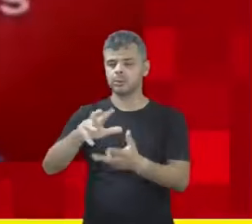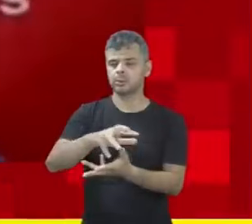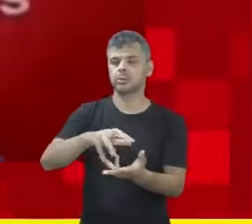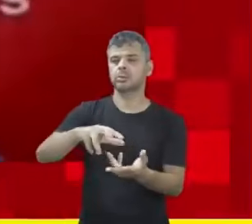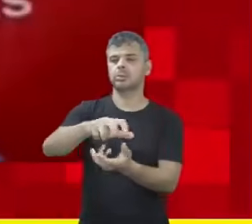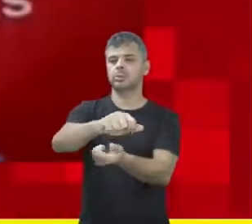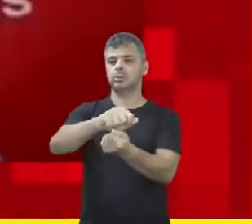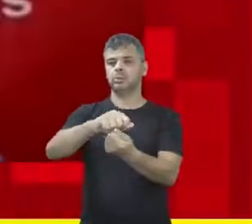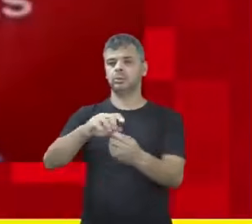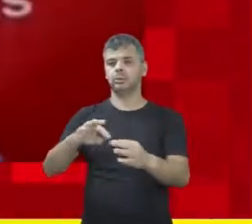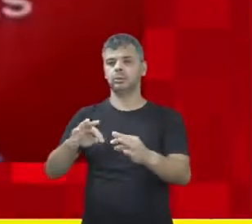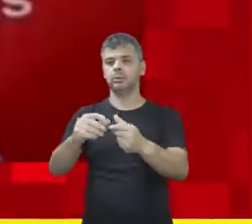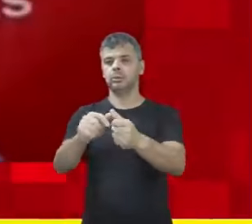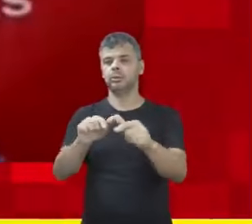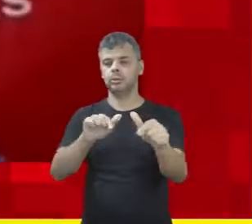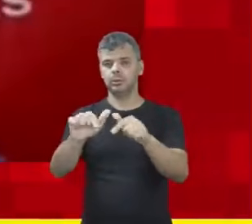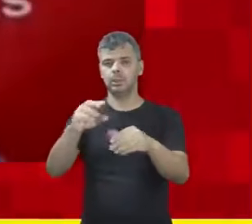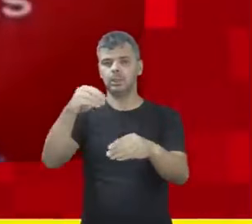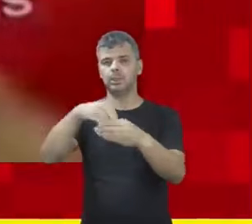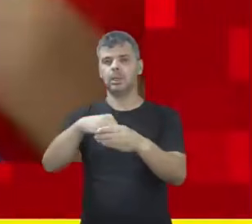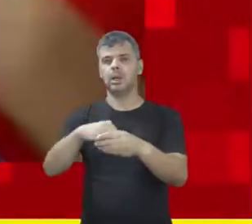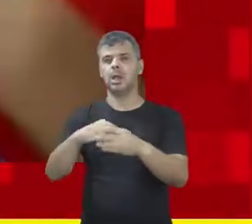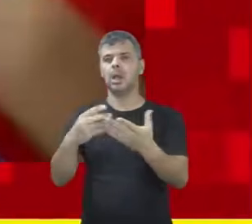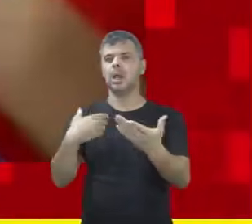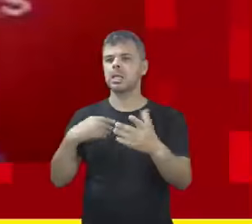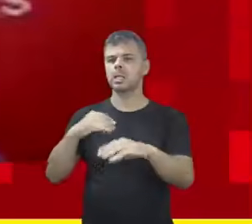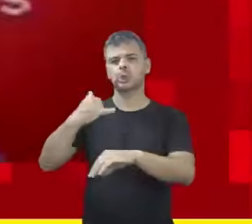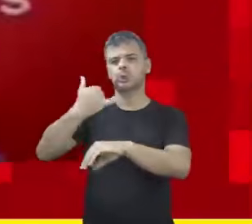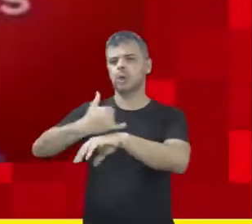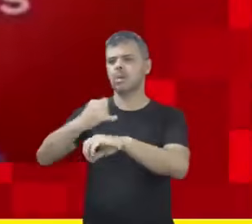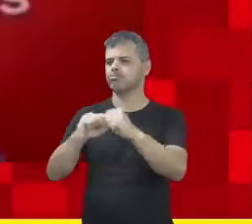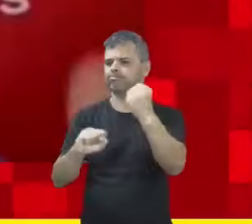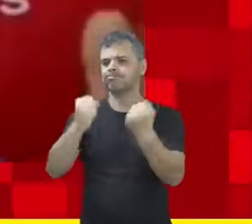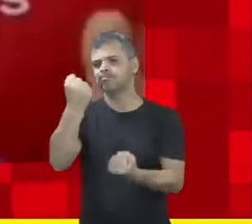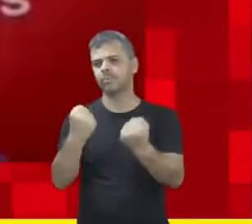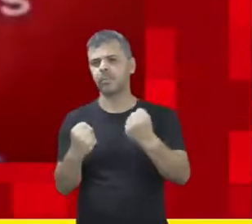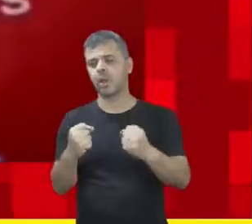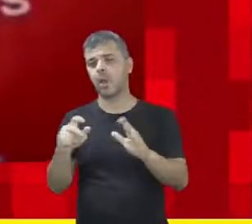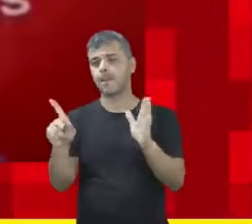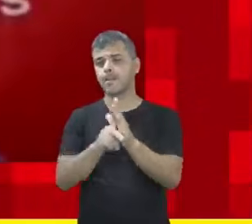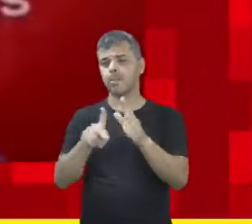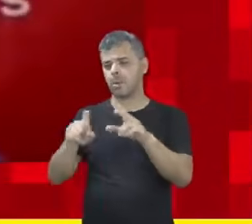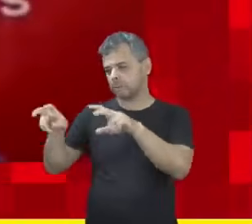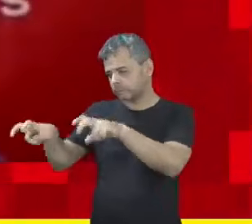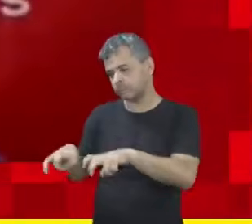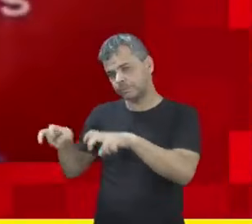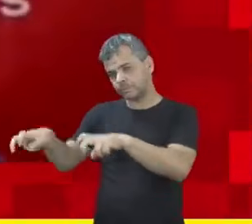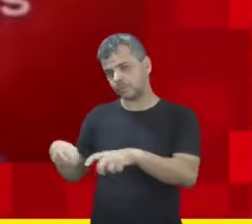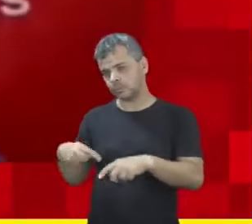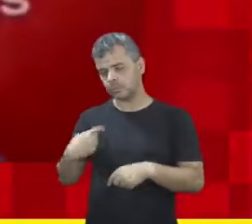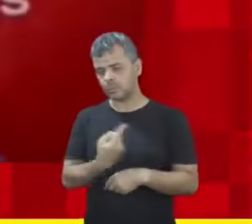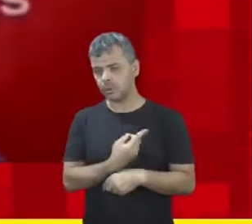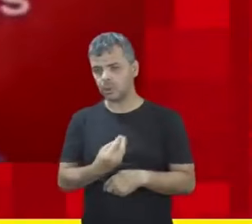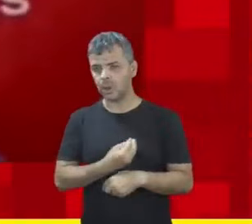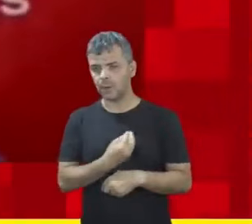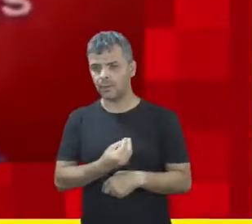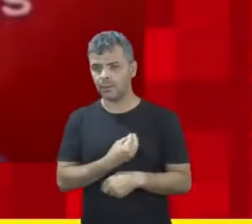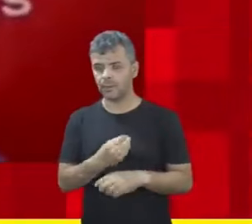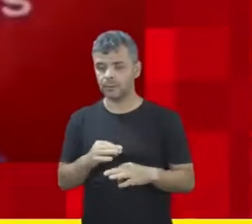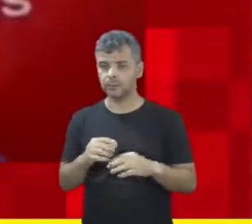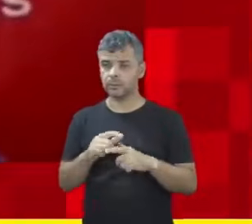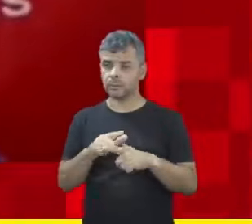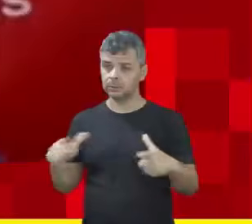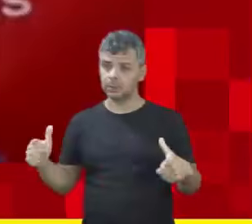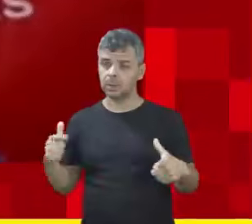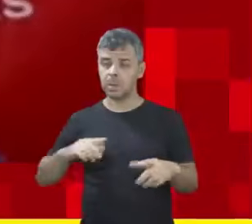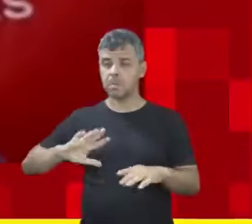sustentabilidade que o trabalhador dentro de uma metalúrgica, no próprio campo em que a gente vive estiagens